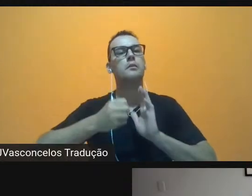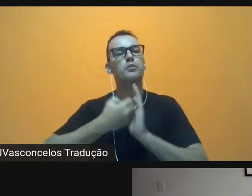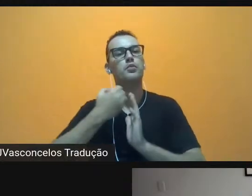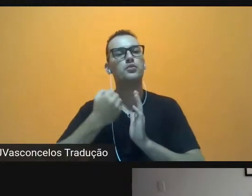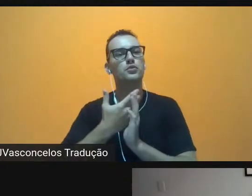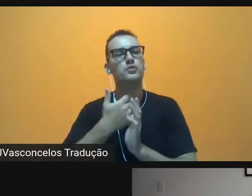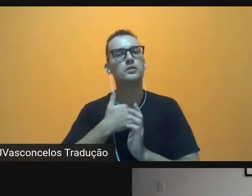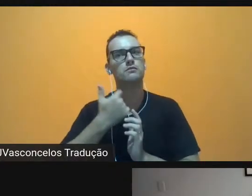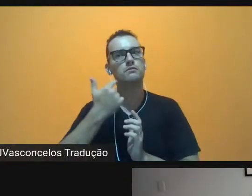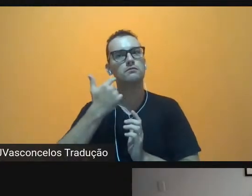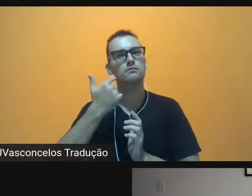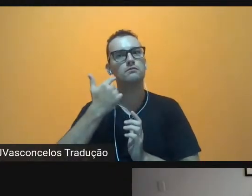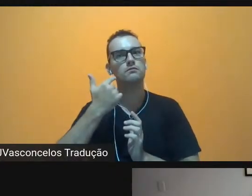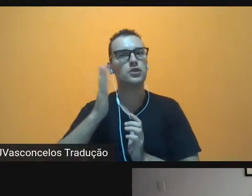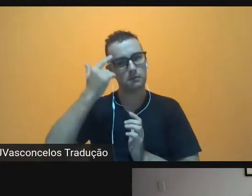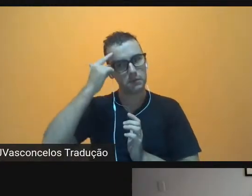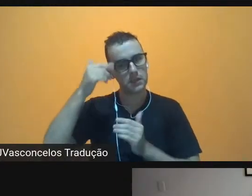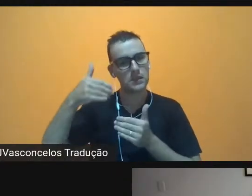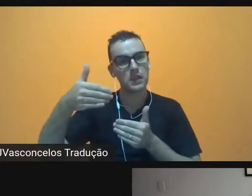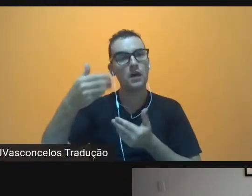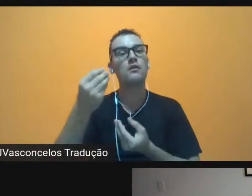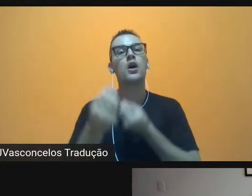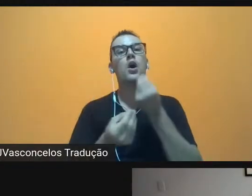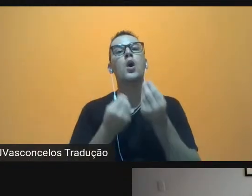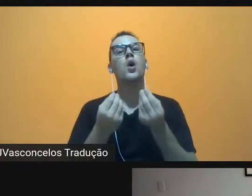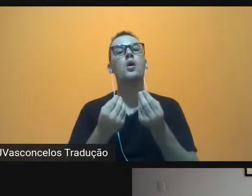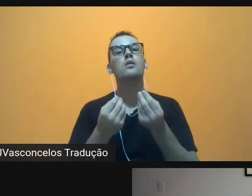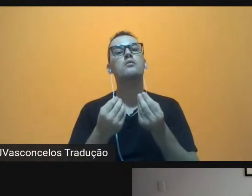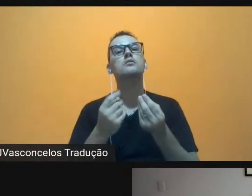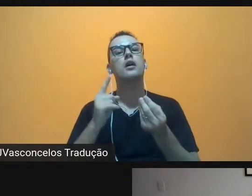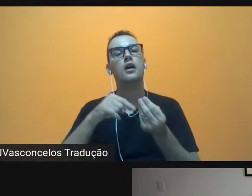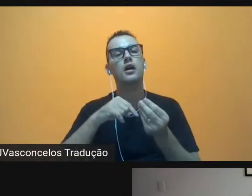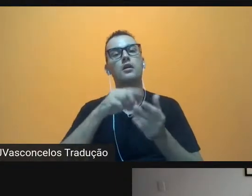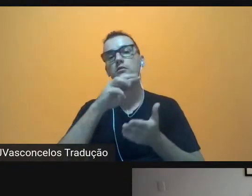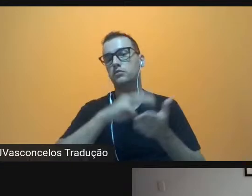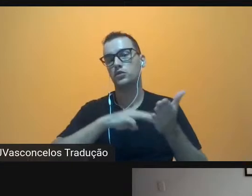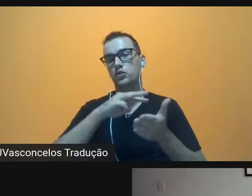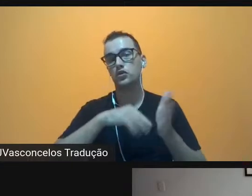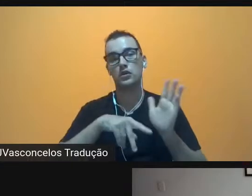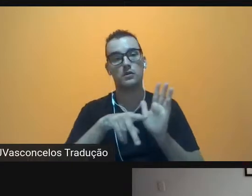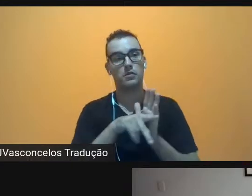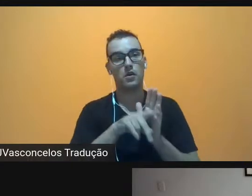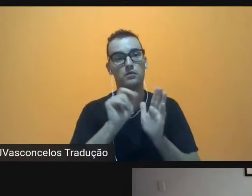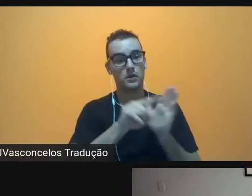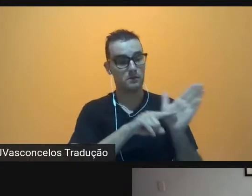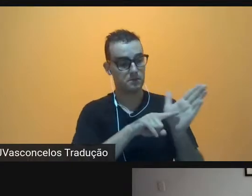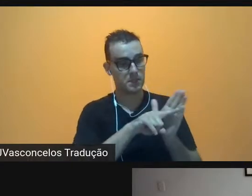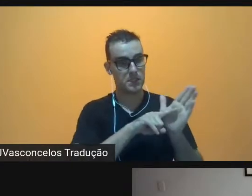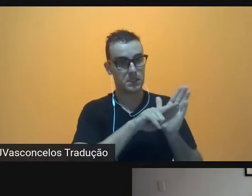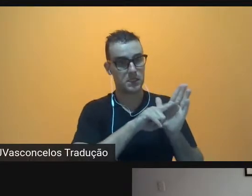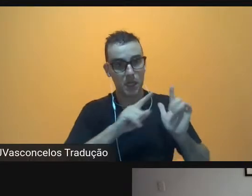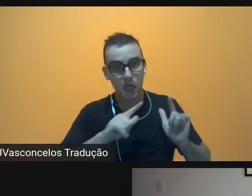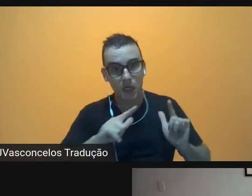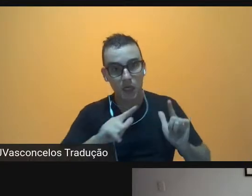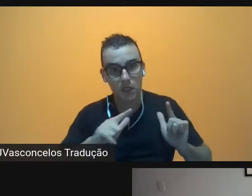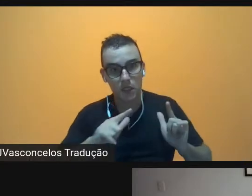o processo seria através de uma metodologia de pesquisação, porque